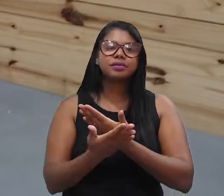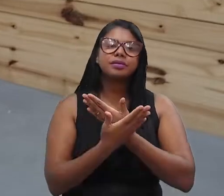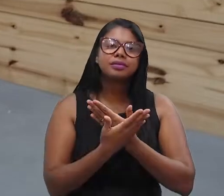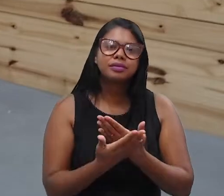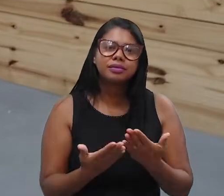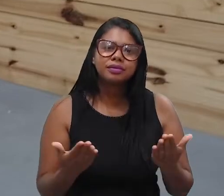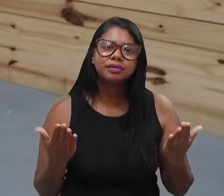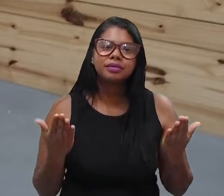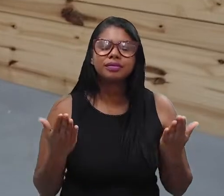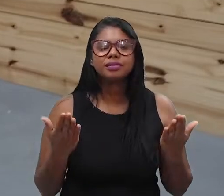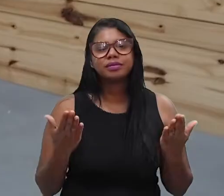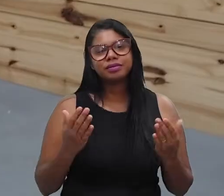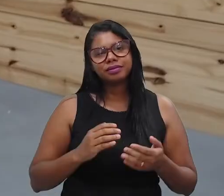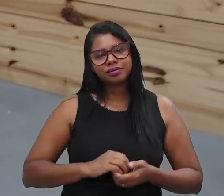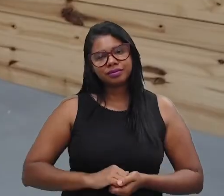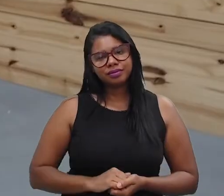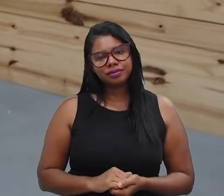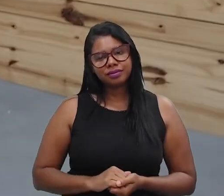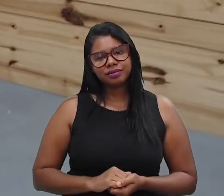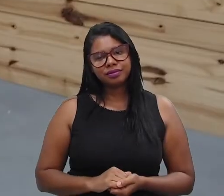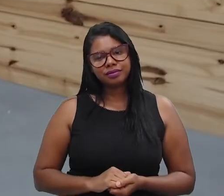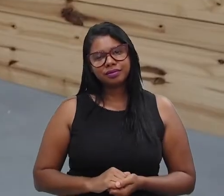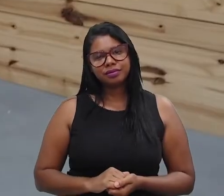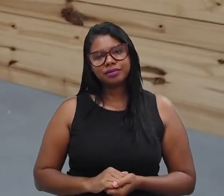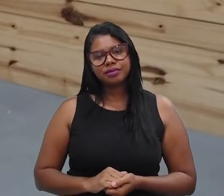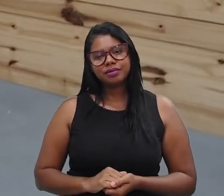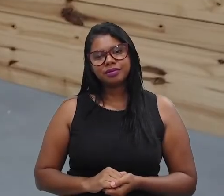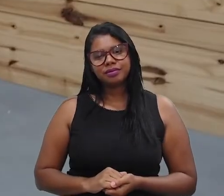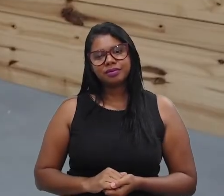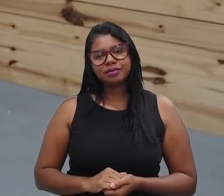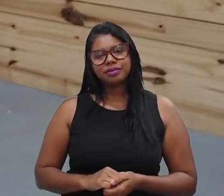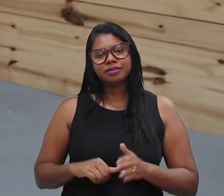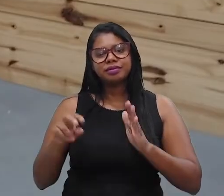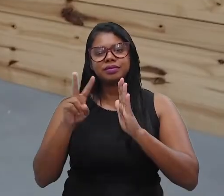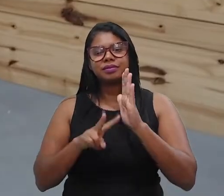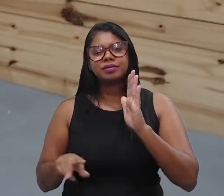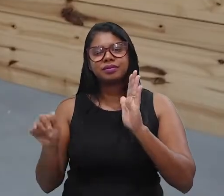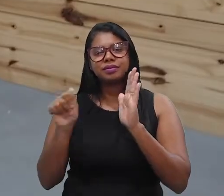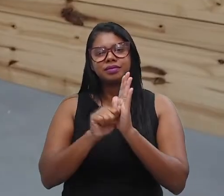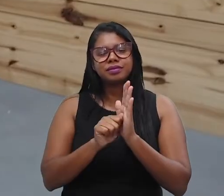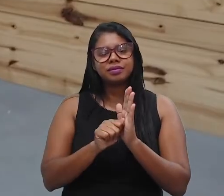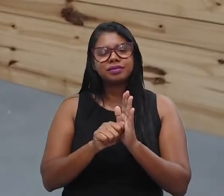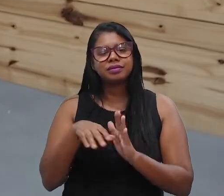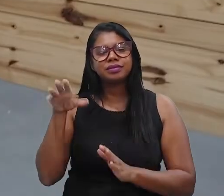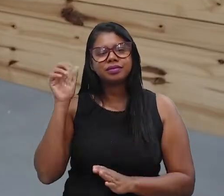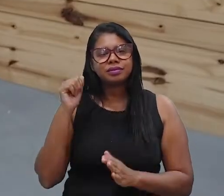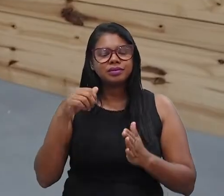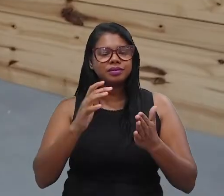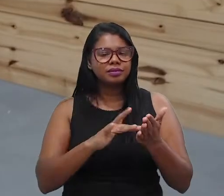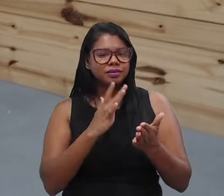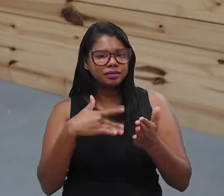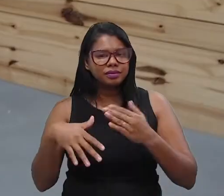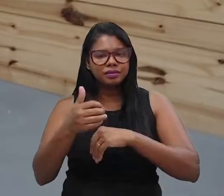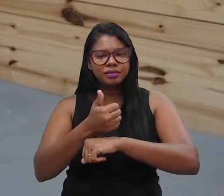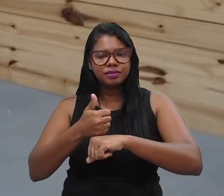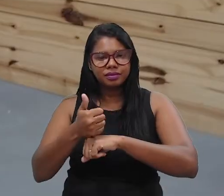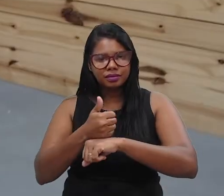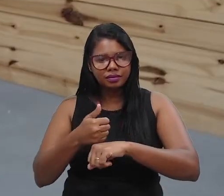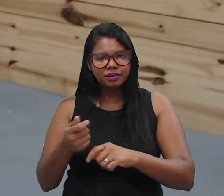todos. Ouçam o podcast que ele vai trazer novas dicas a respeito desses temas, mas do campo